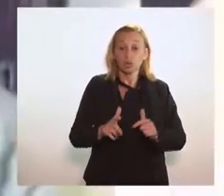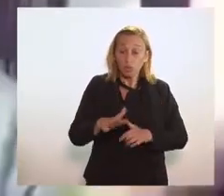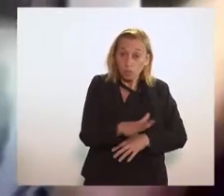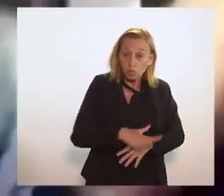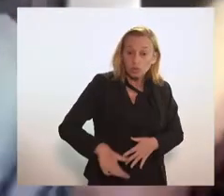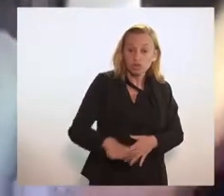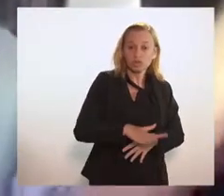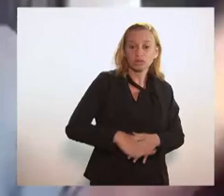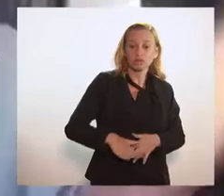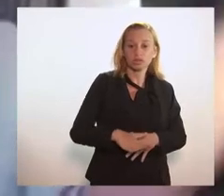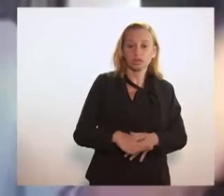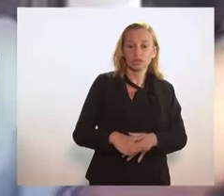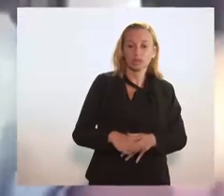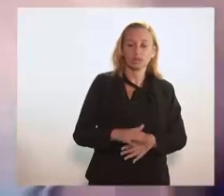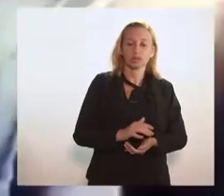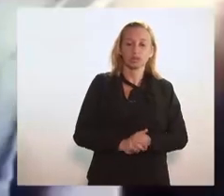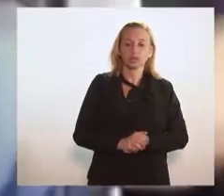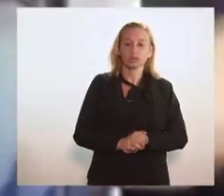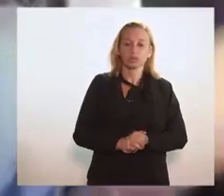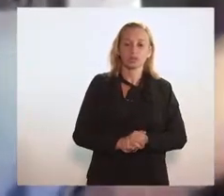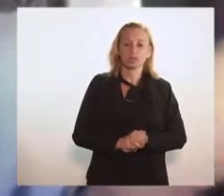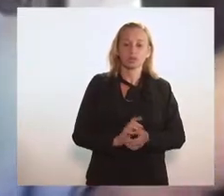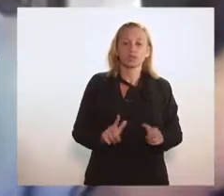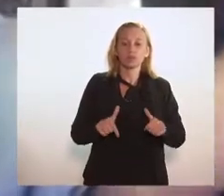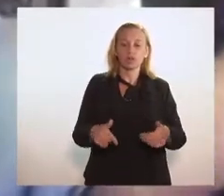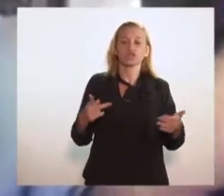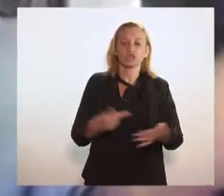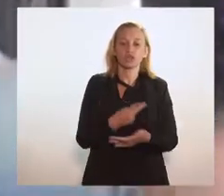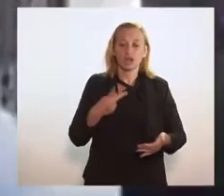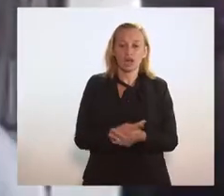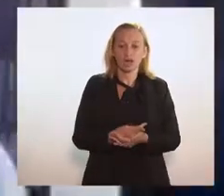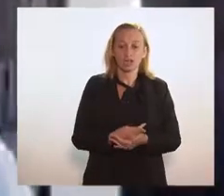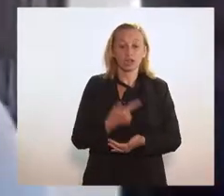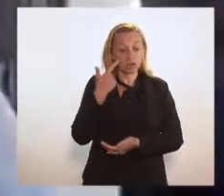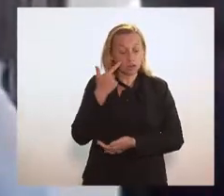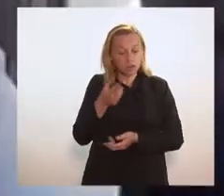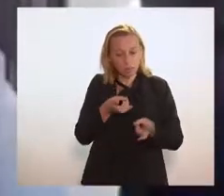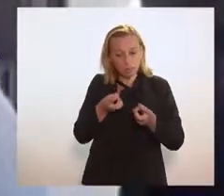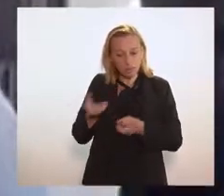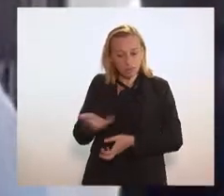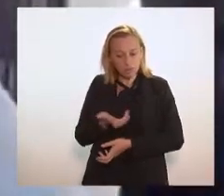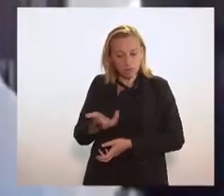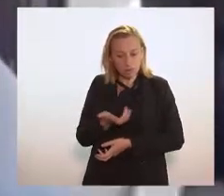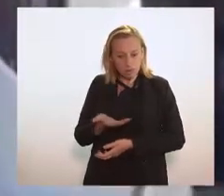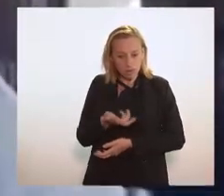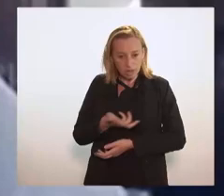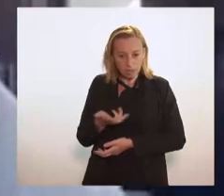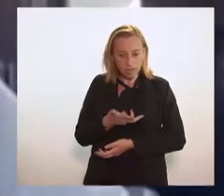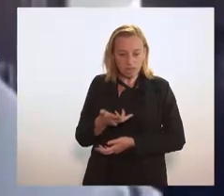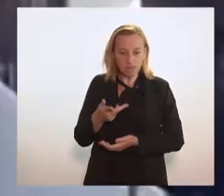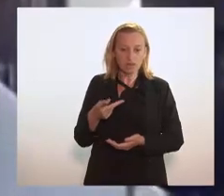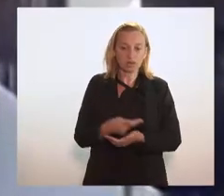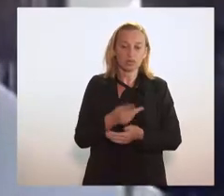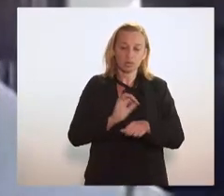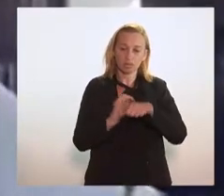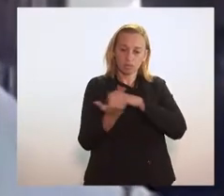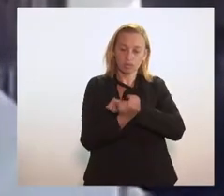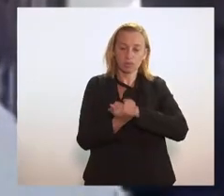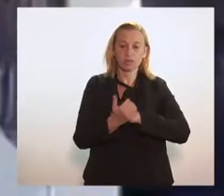da propagação com a velocidade que nós estamos assistindo exatamente do